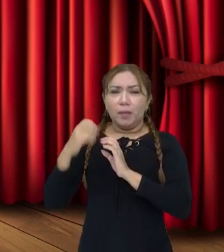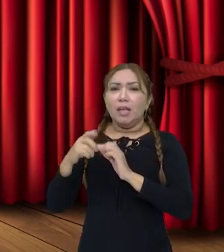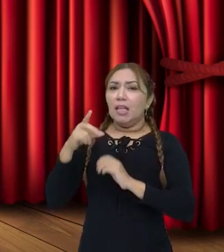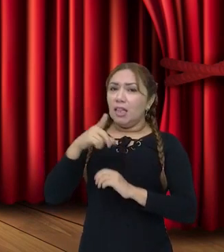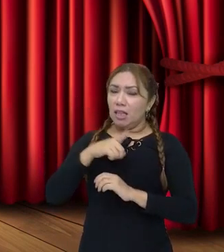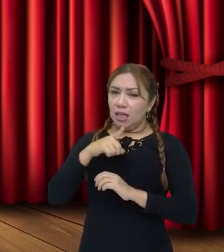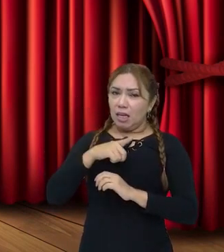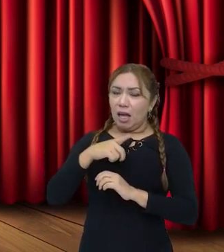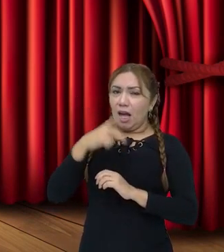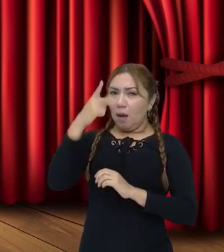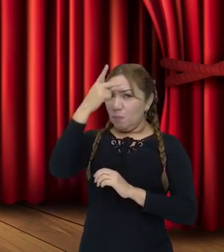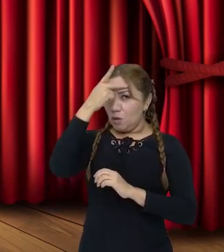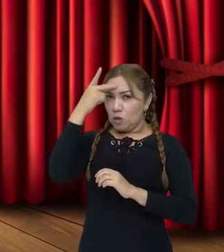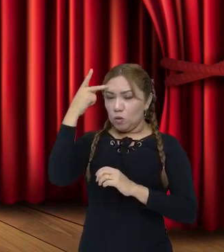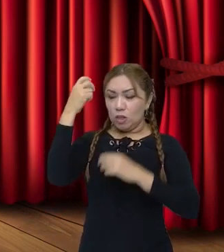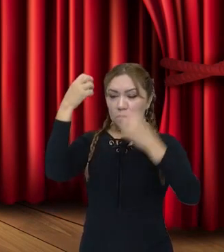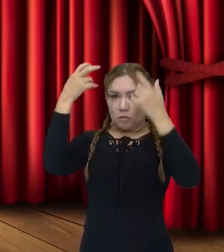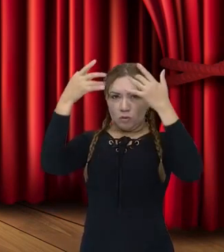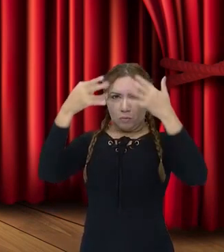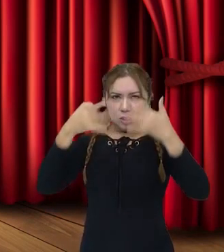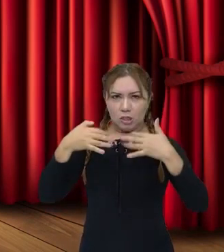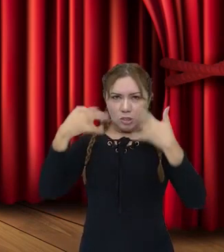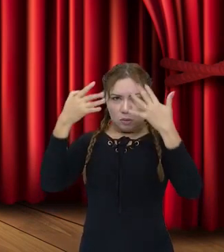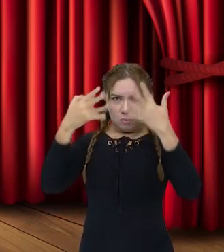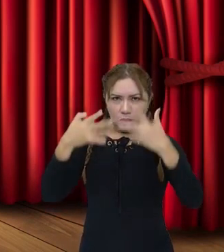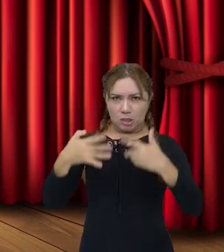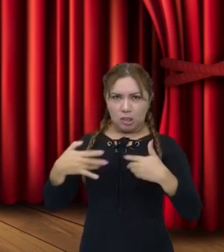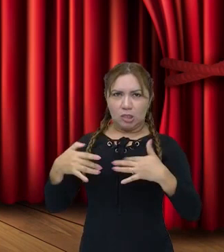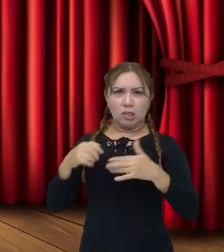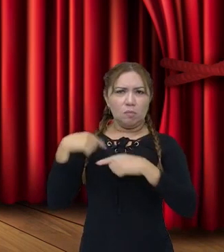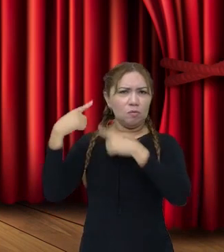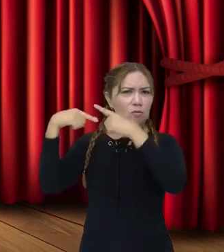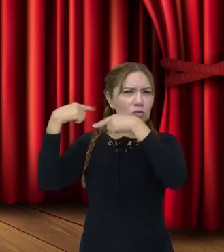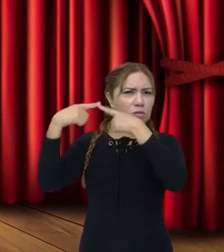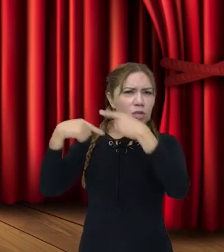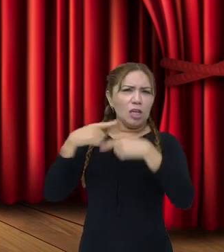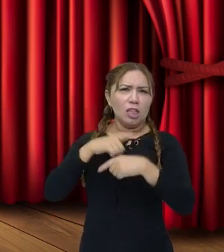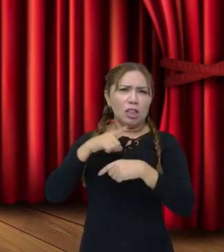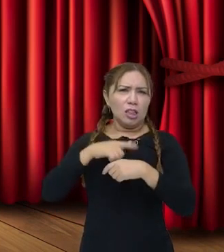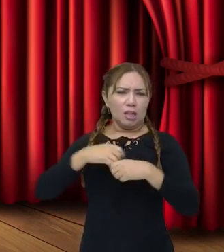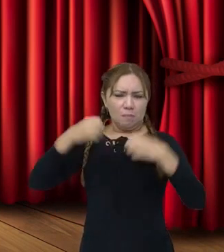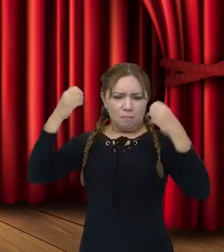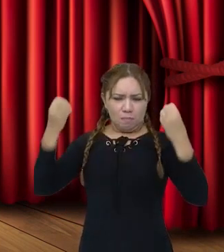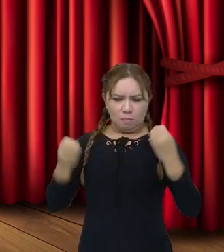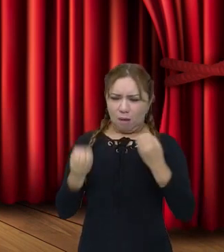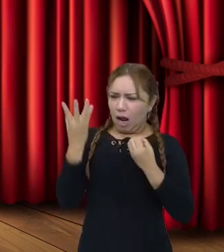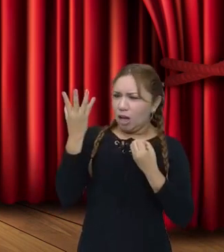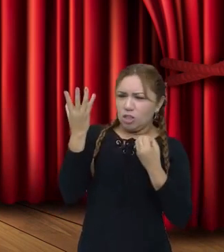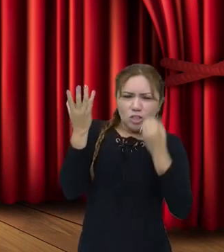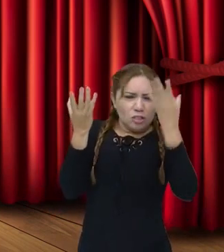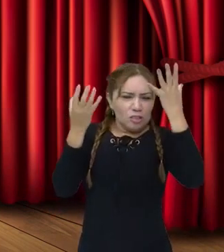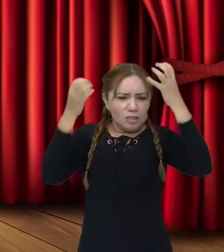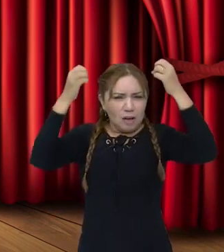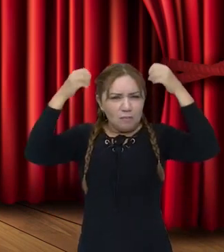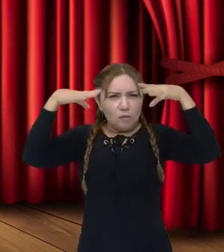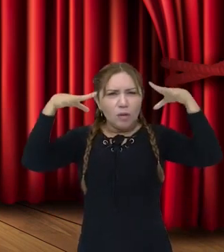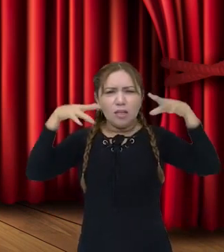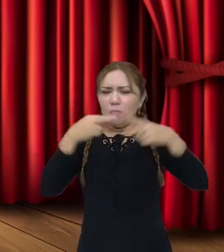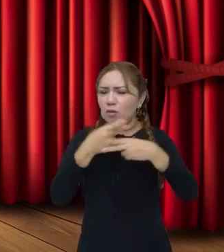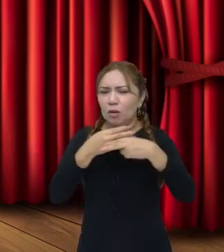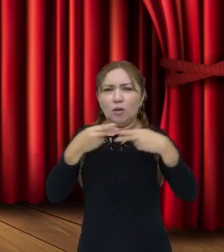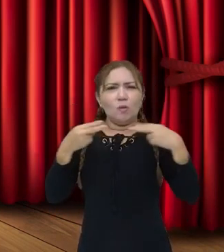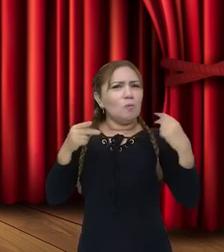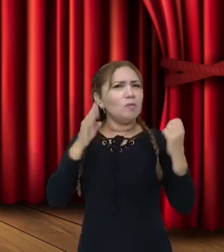o quê? Ele tem seres imaginários, ele tem muita magia, ele também tem muita